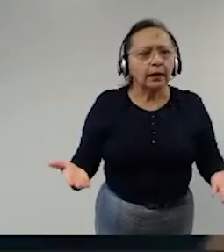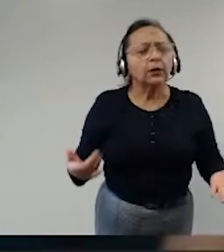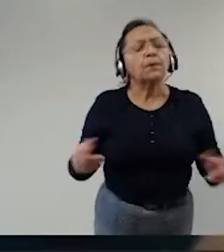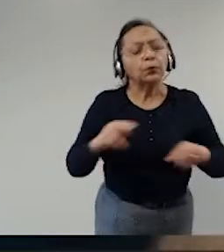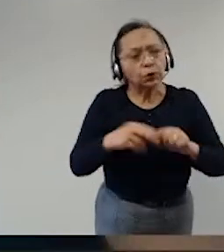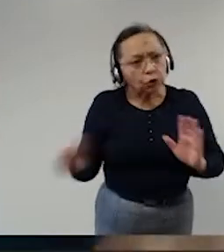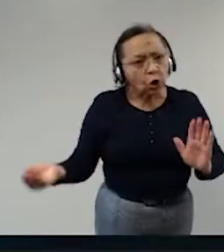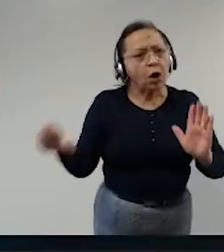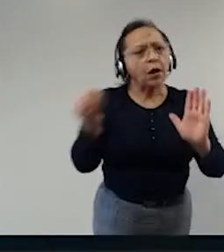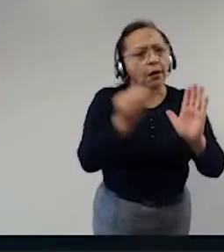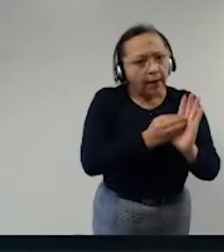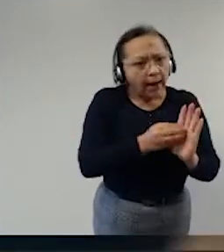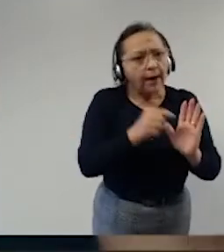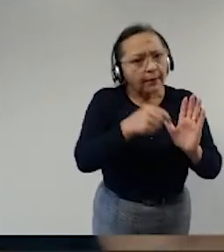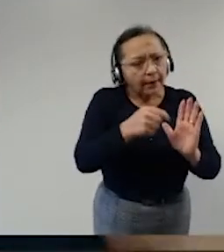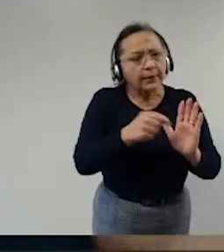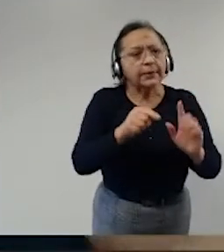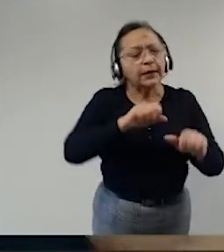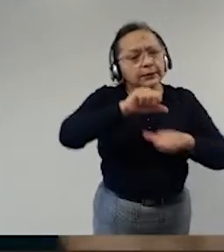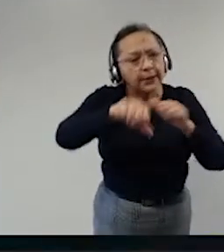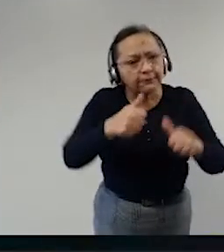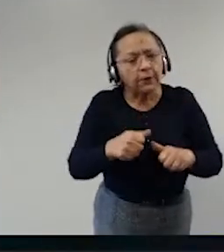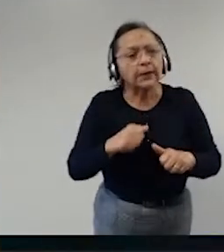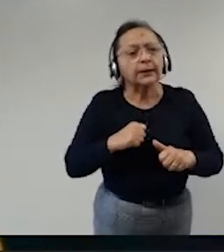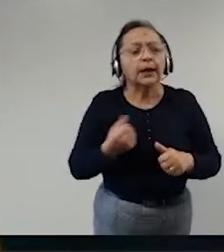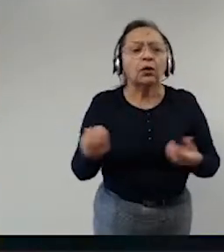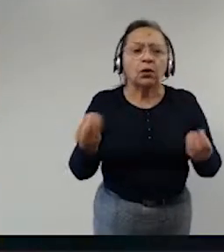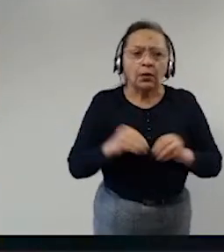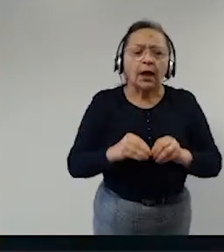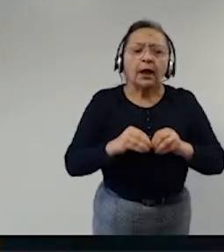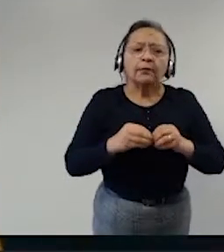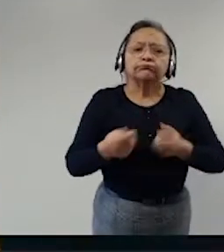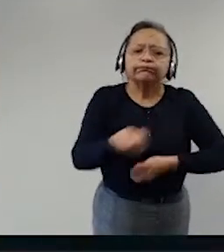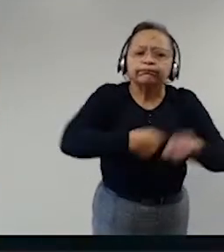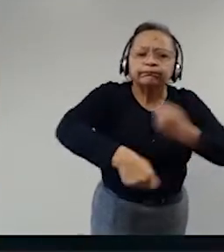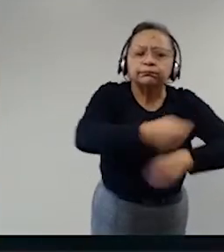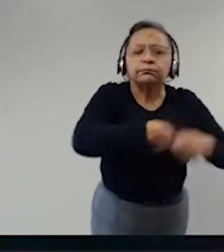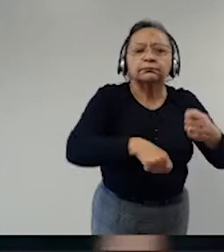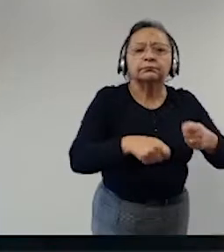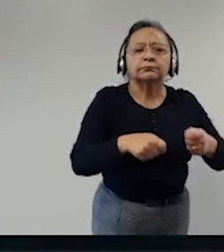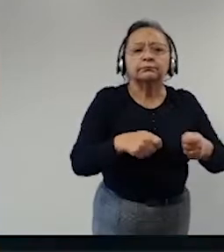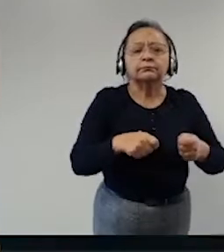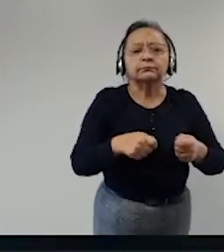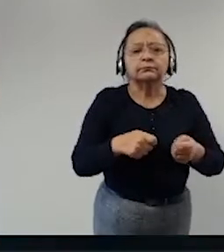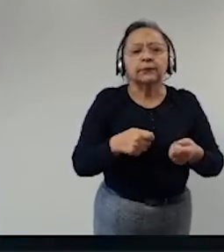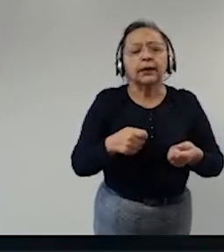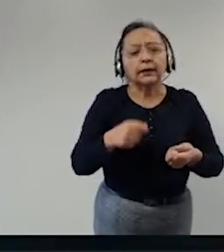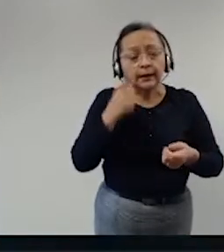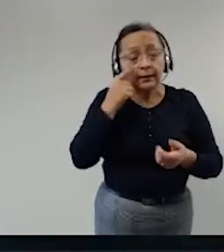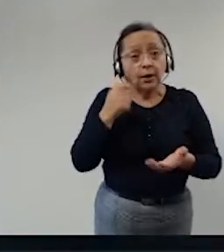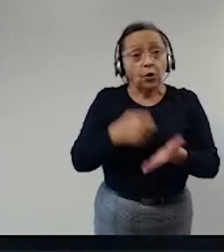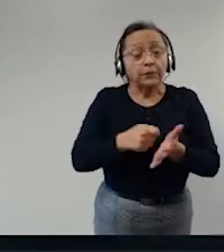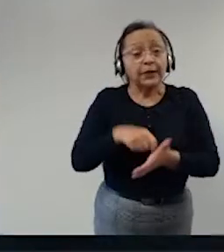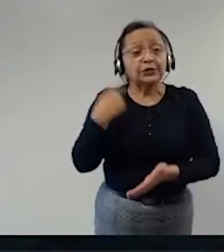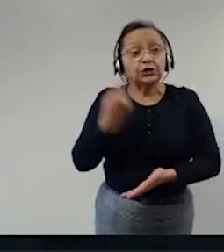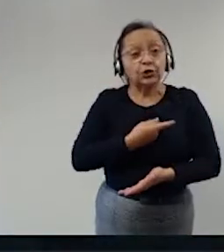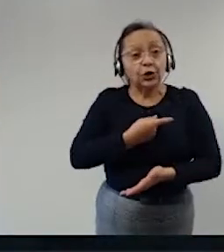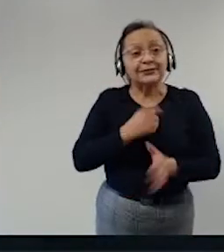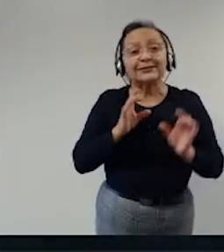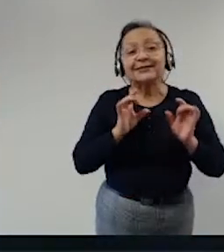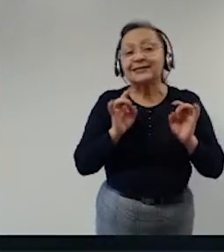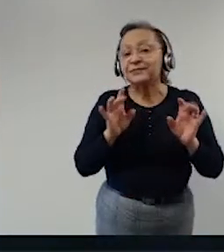e um mercado de atuação e que requer de nós especialização, que requer de